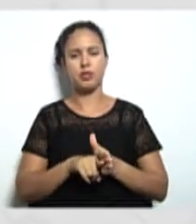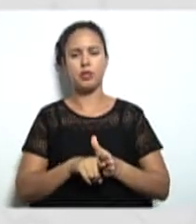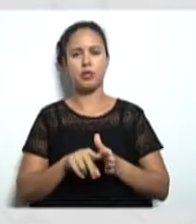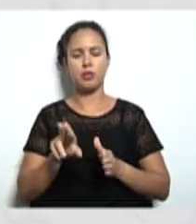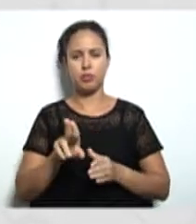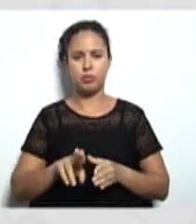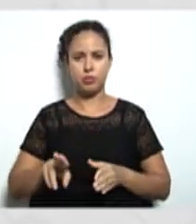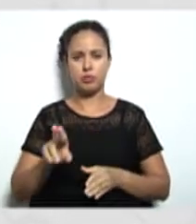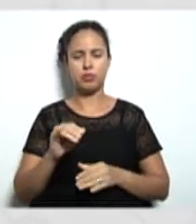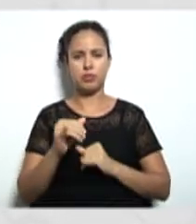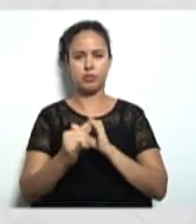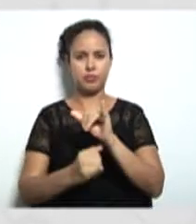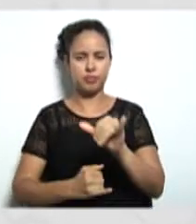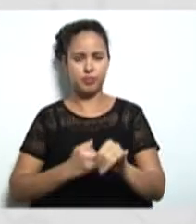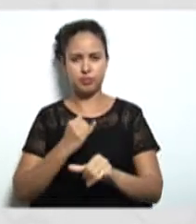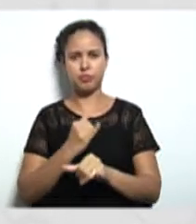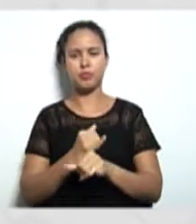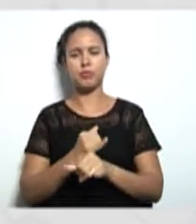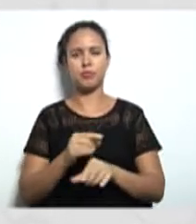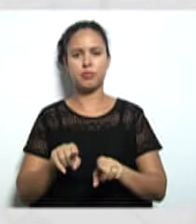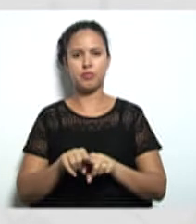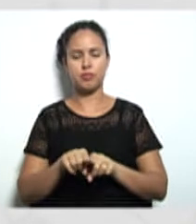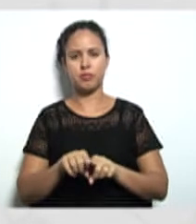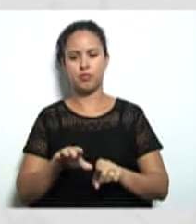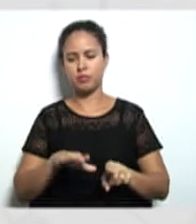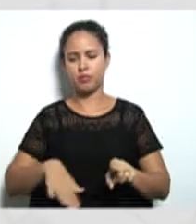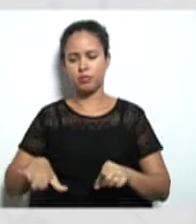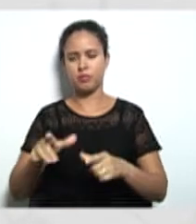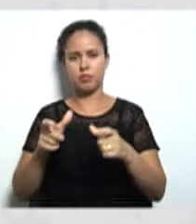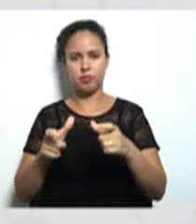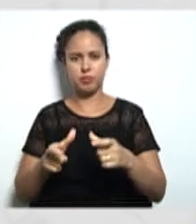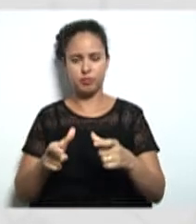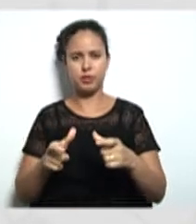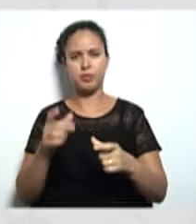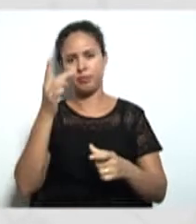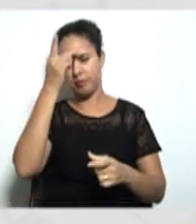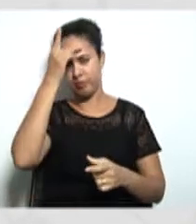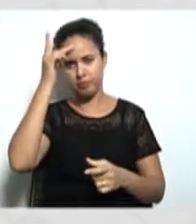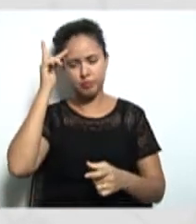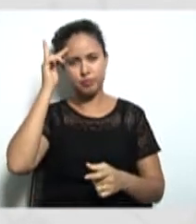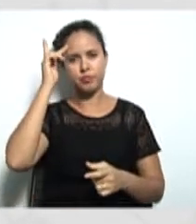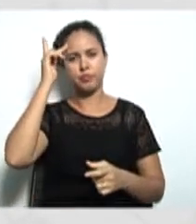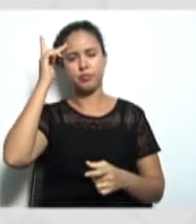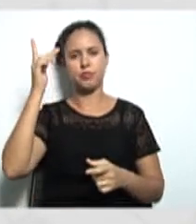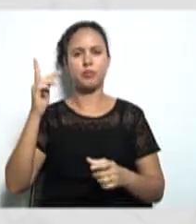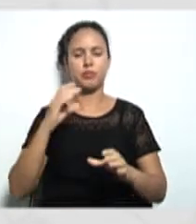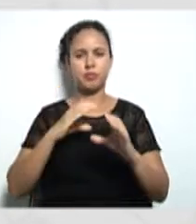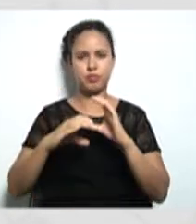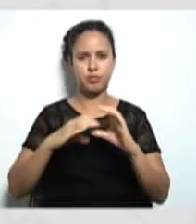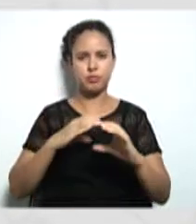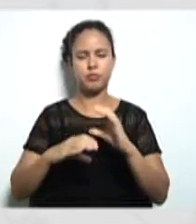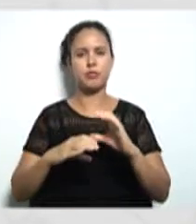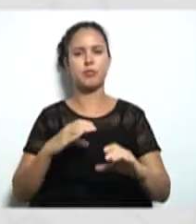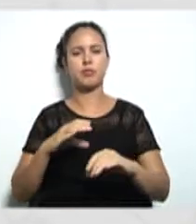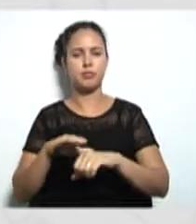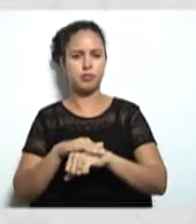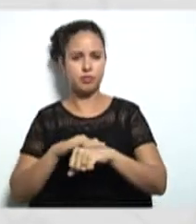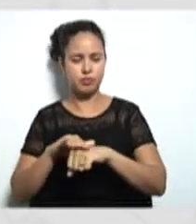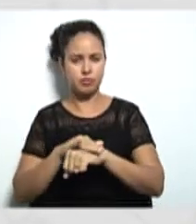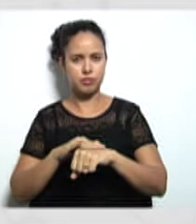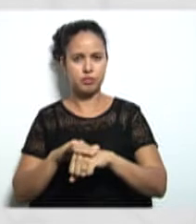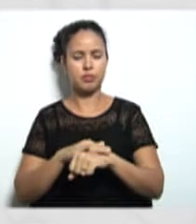na internet como a sua realidade local, conversando com outras pessoas, conversando com um técnico na área, né, um técnico